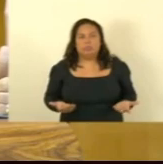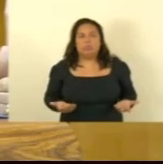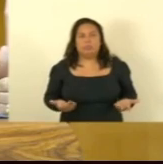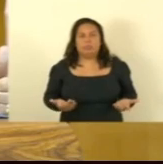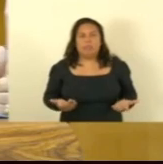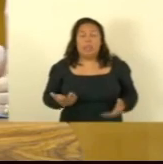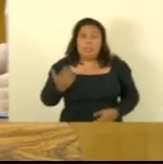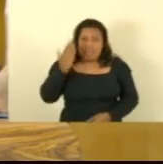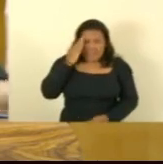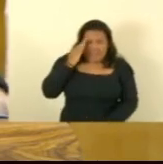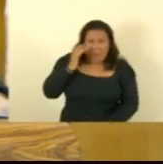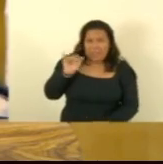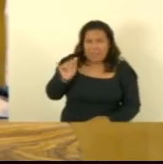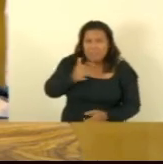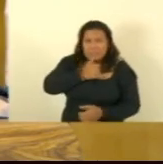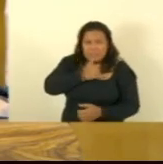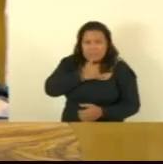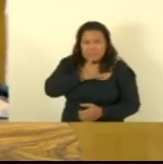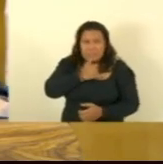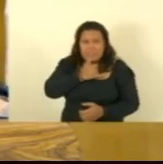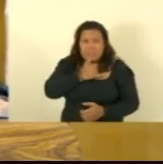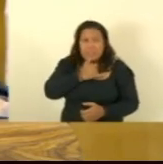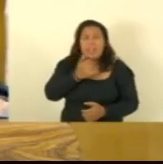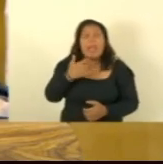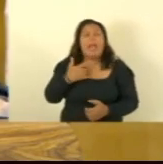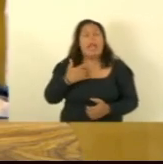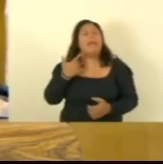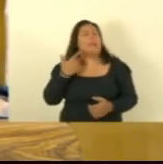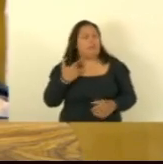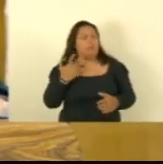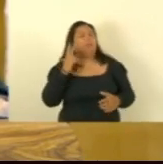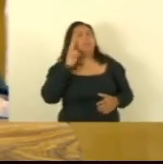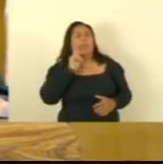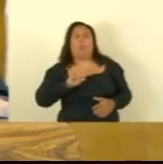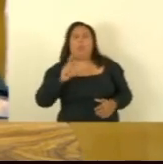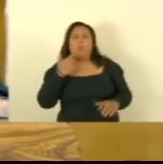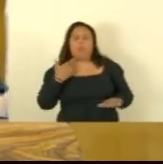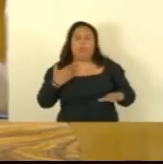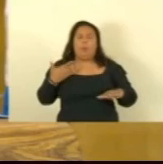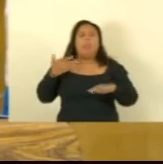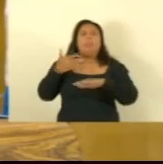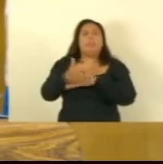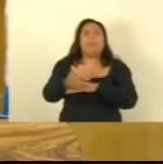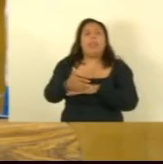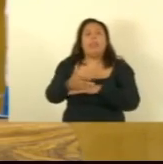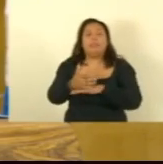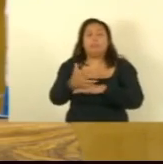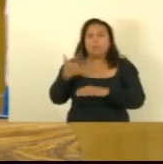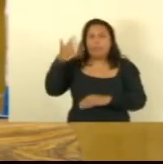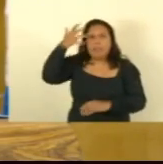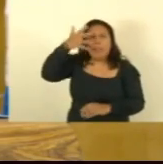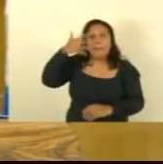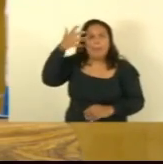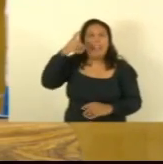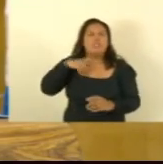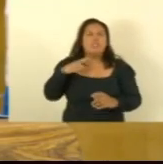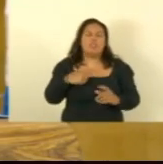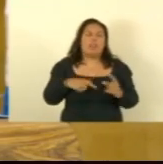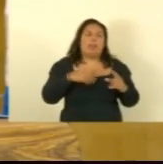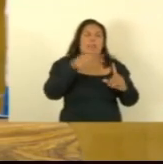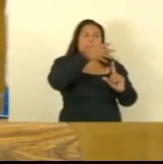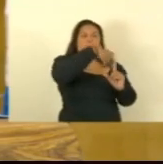E sabe o que é triste? Aí eu entrei lá para ver. Na tal palestra tinha bandeiras do